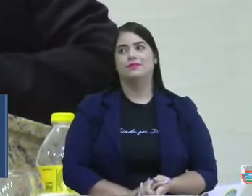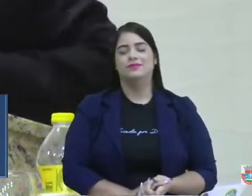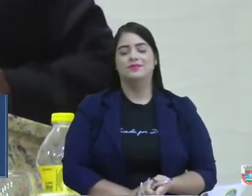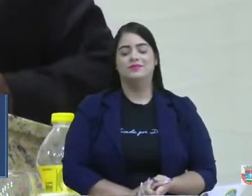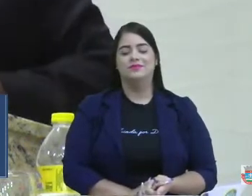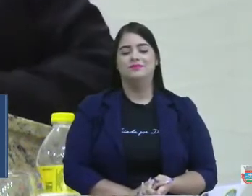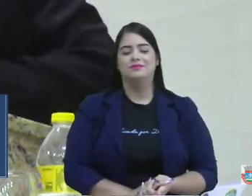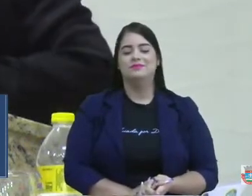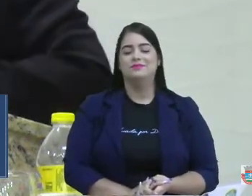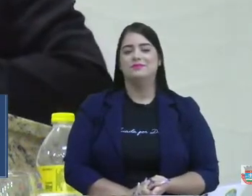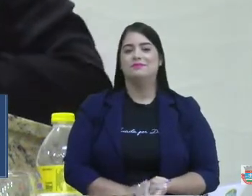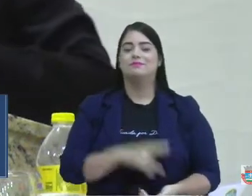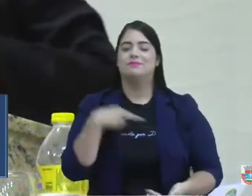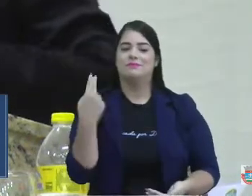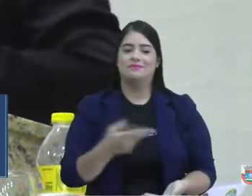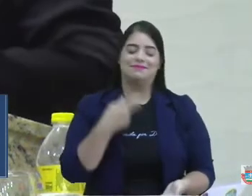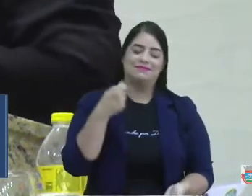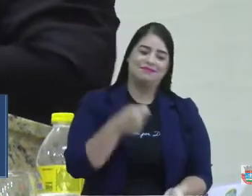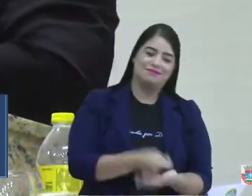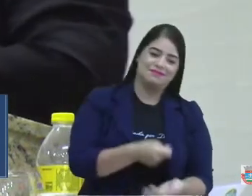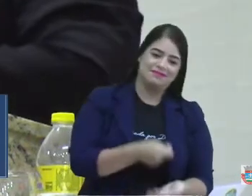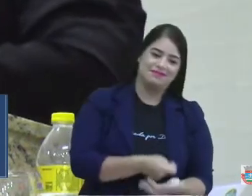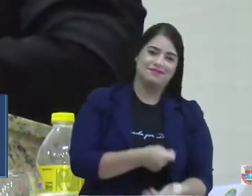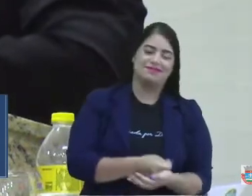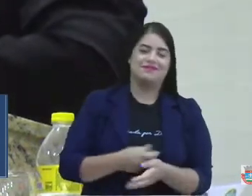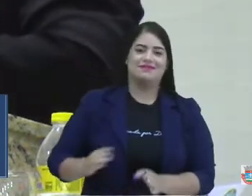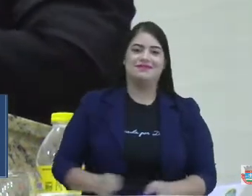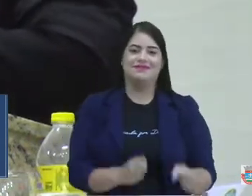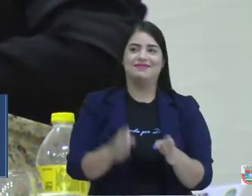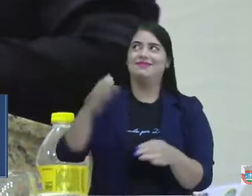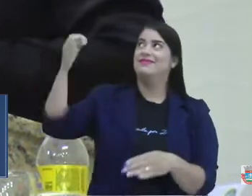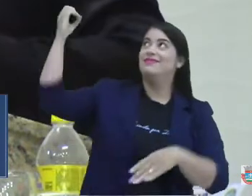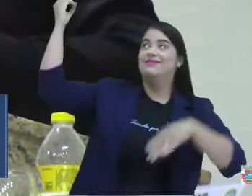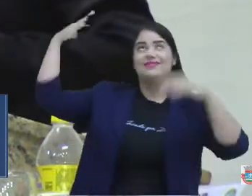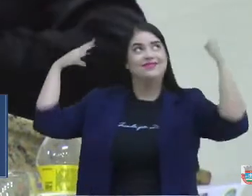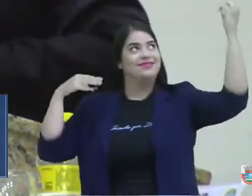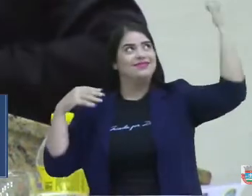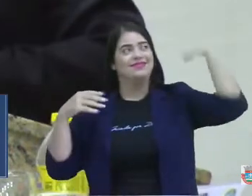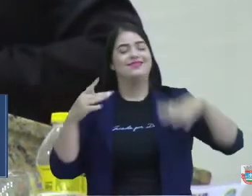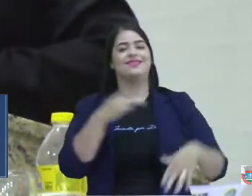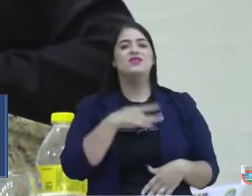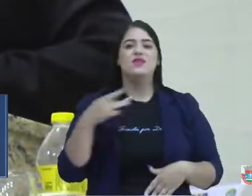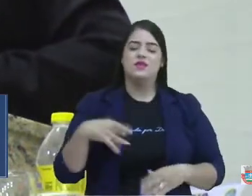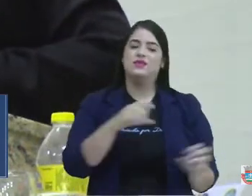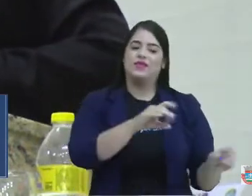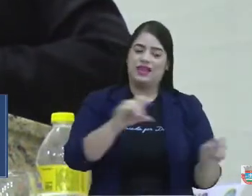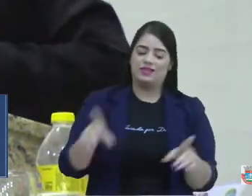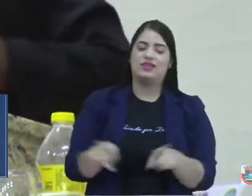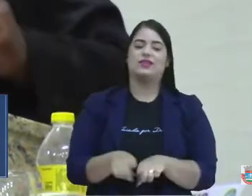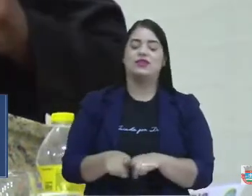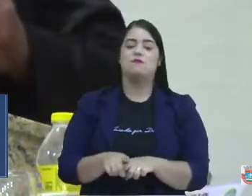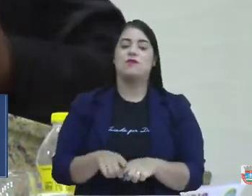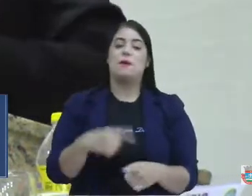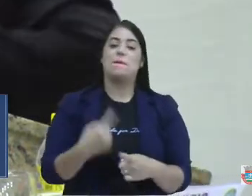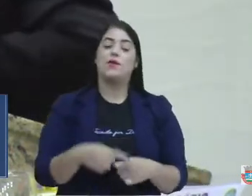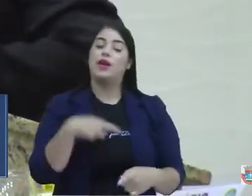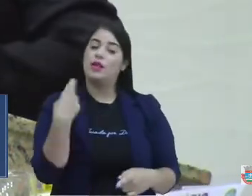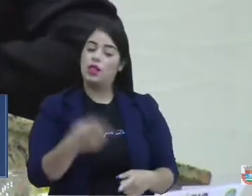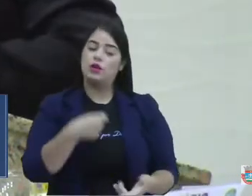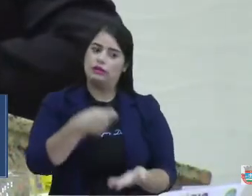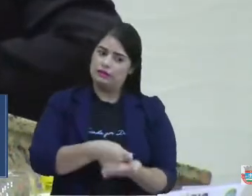faz a cobrança de estrada, de lâmpadas, de saúde, de educação, a gente faz porque a gente é